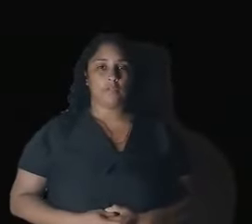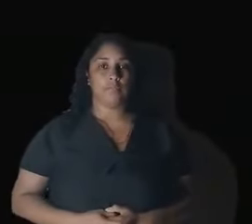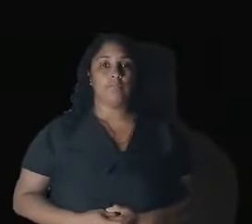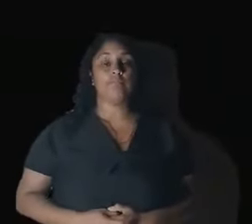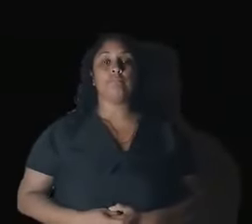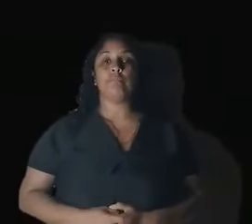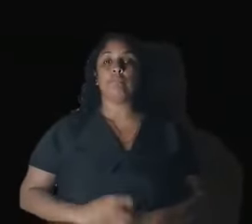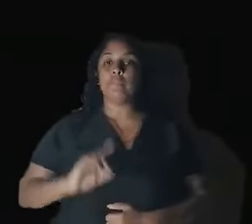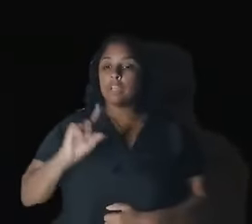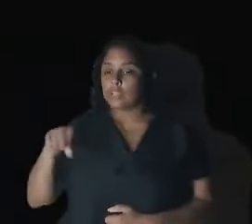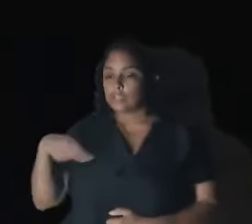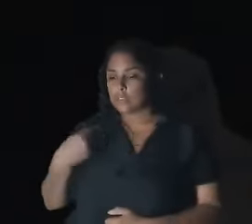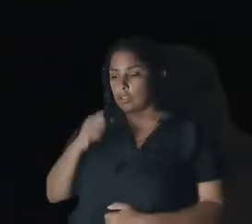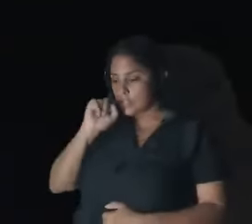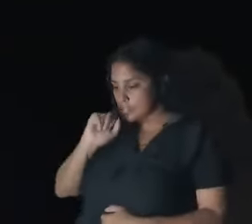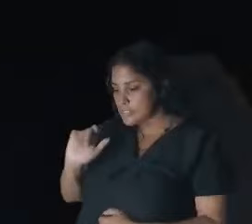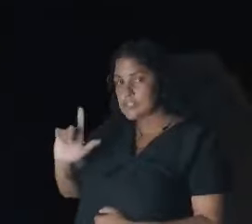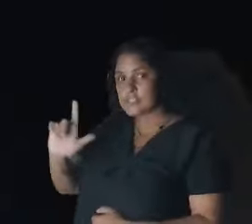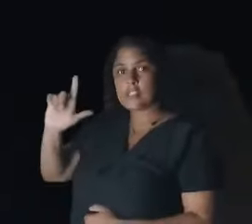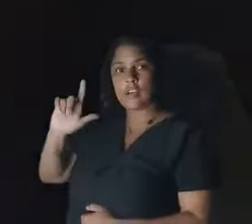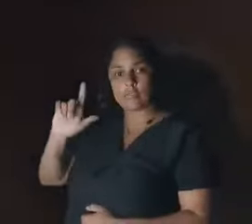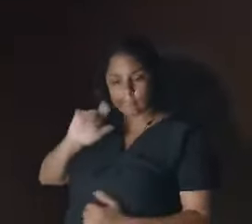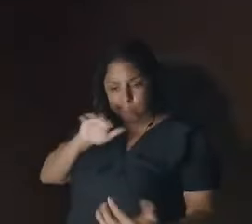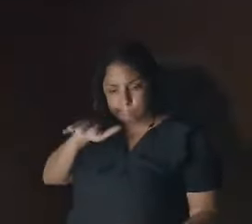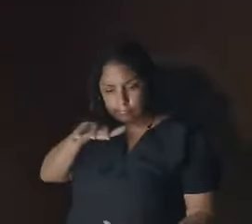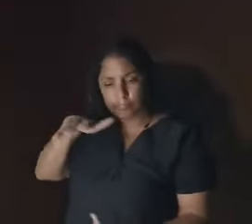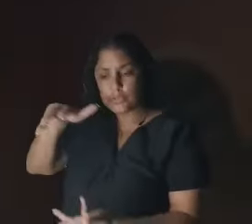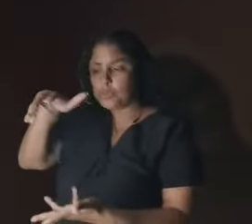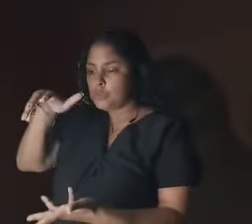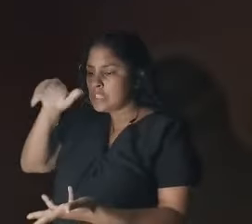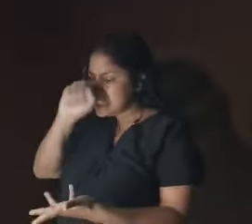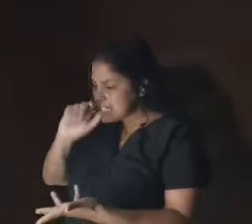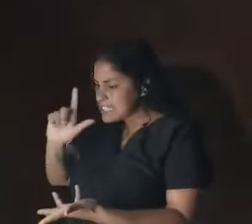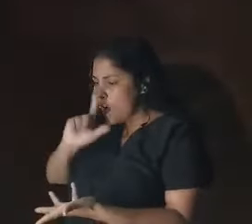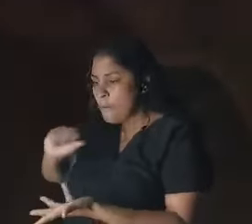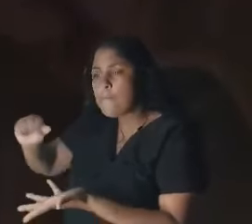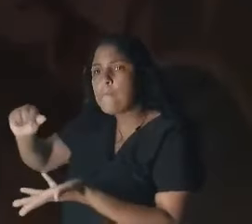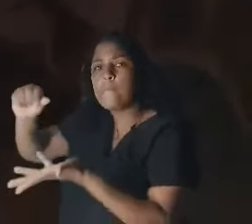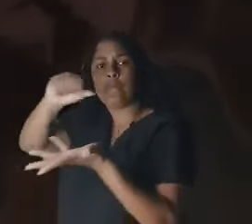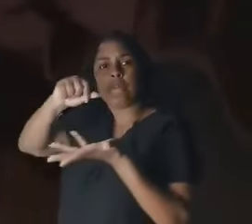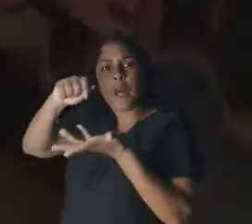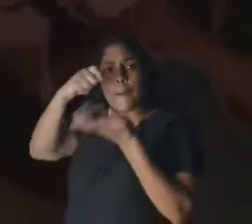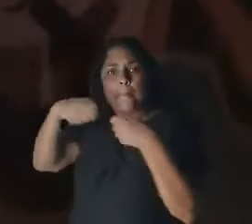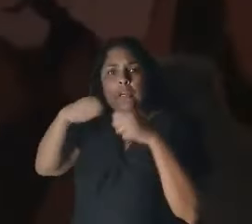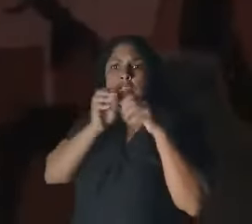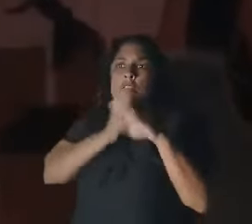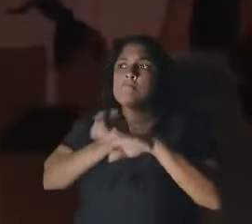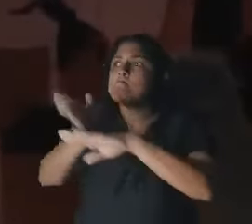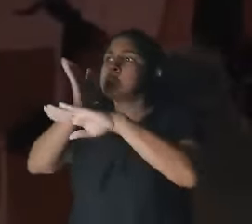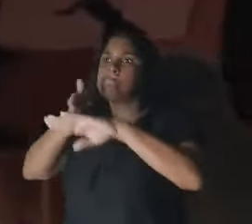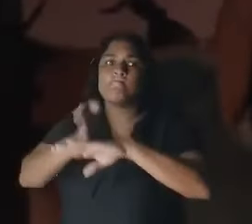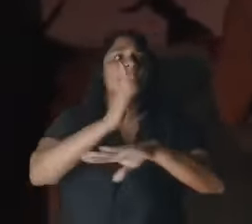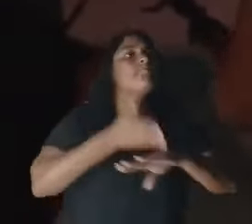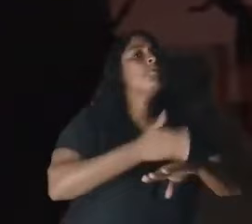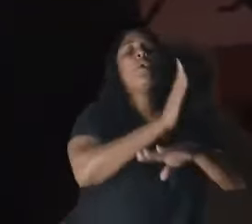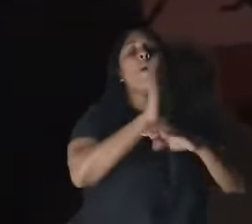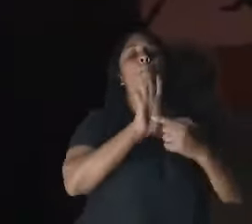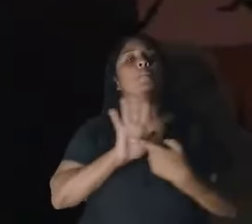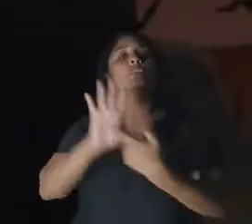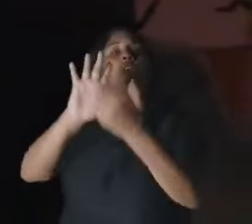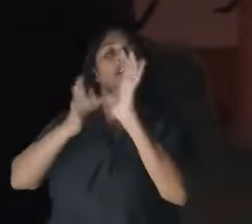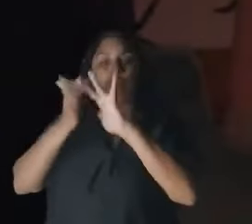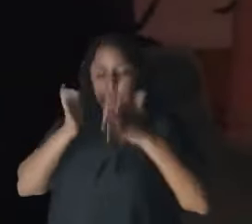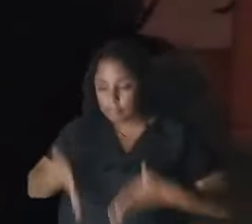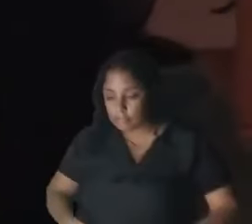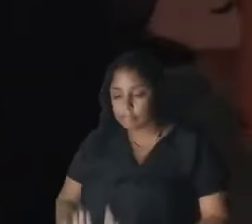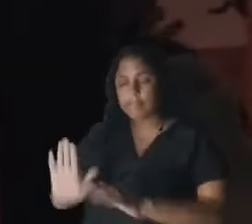Nós somos o sal dessa terra. E como sal precisamos ir ao mundo dizer que Cristo nasceu,